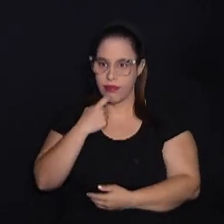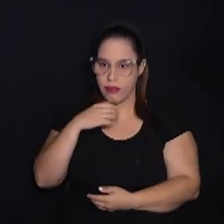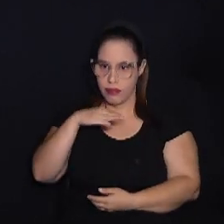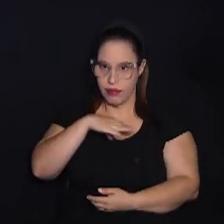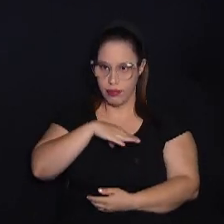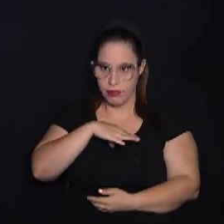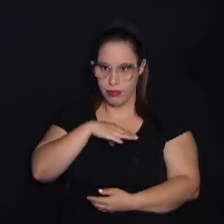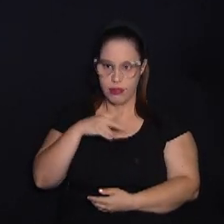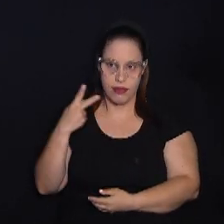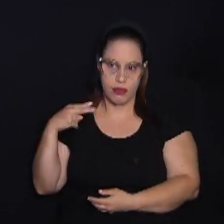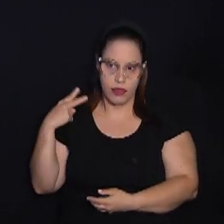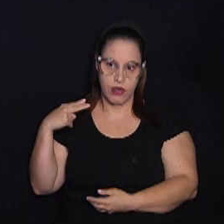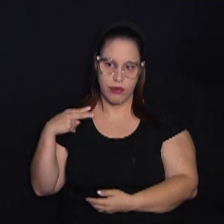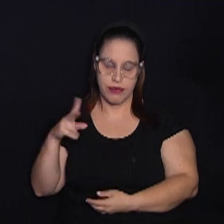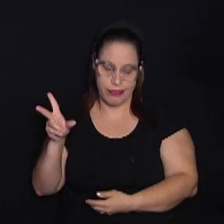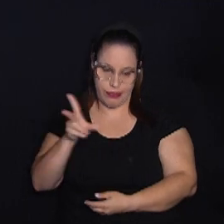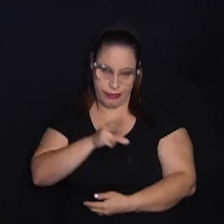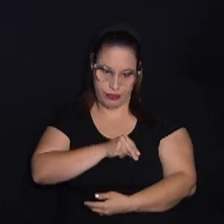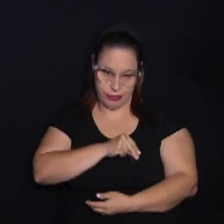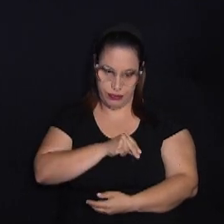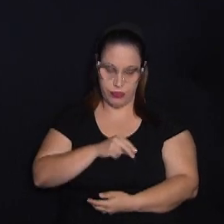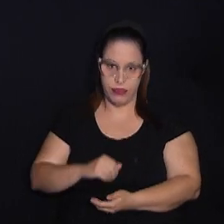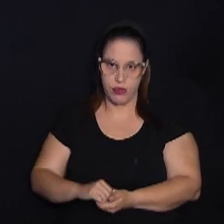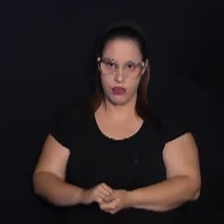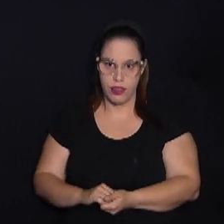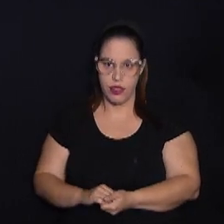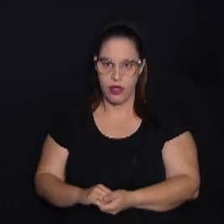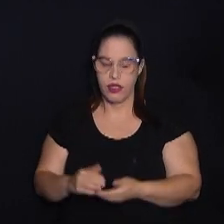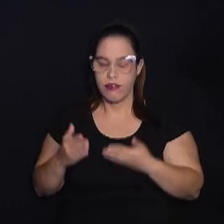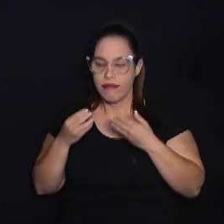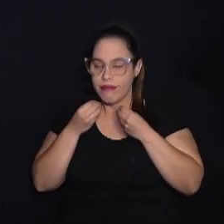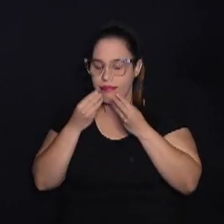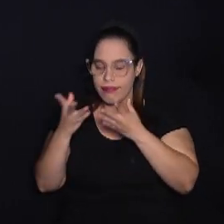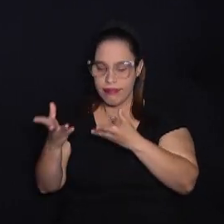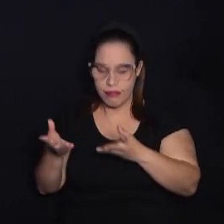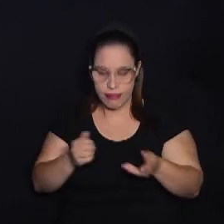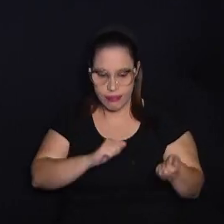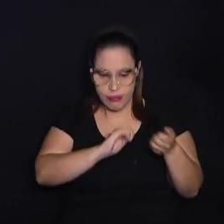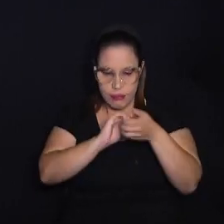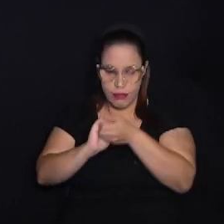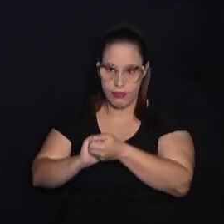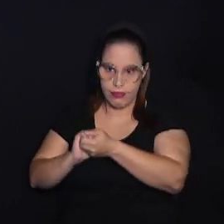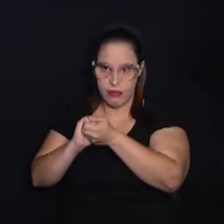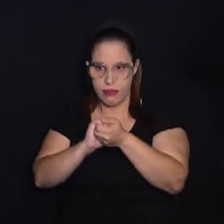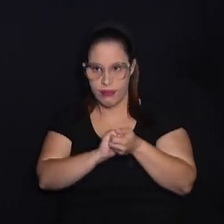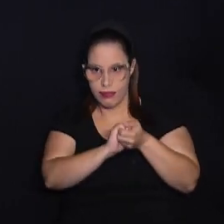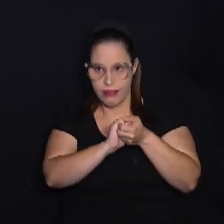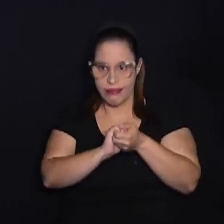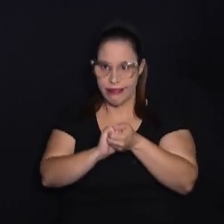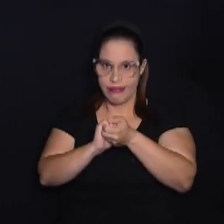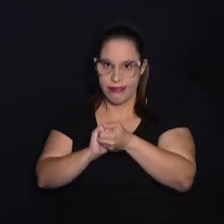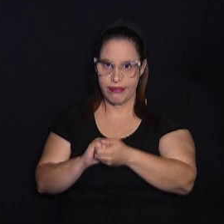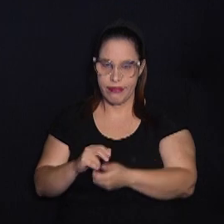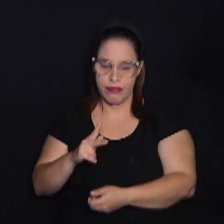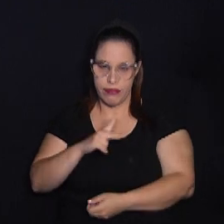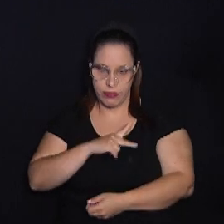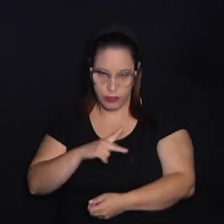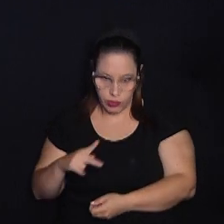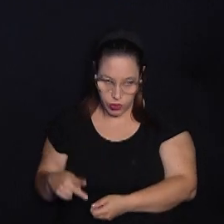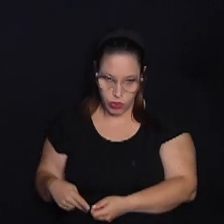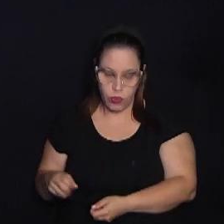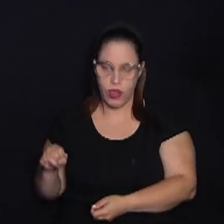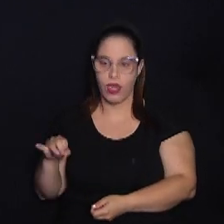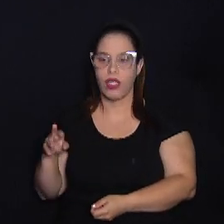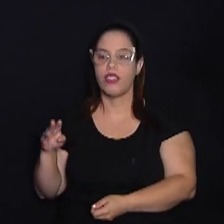da Câmara de Vereador, Luiz Rossini, cumprimentar todos os membros da mesa, presidente do Sindicato dos Contabilistas